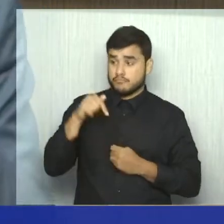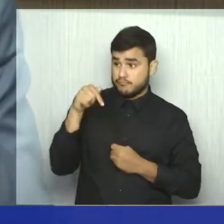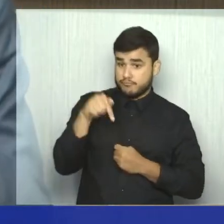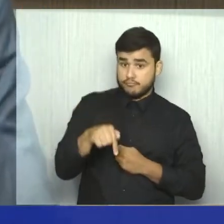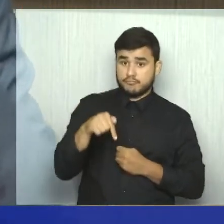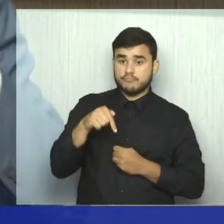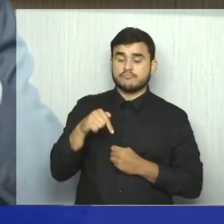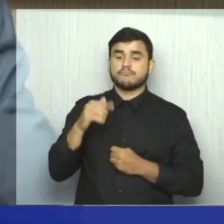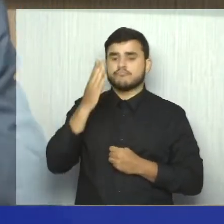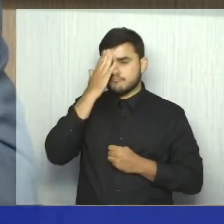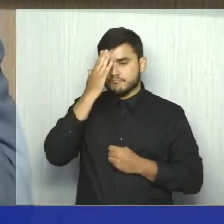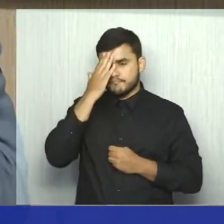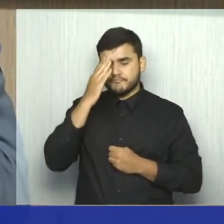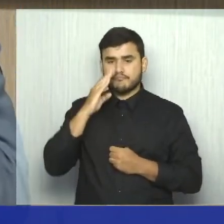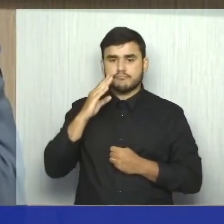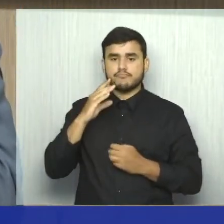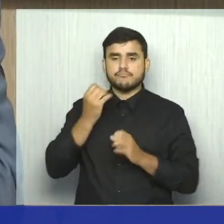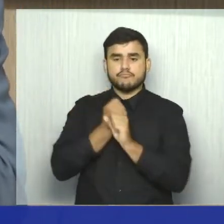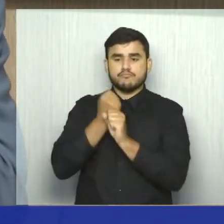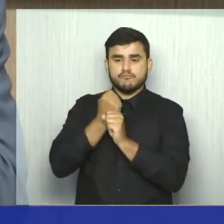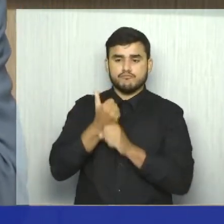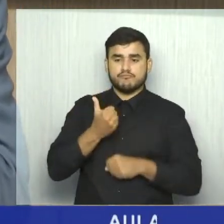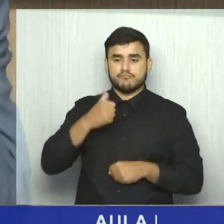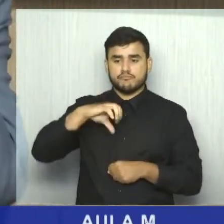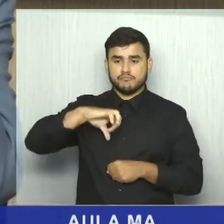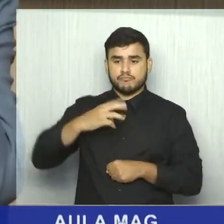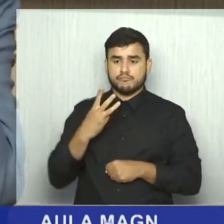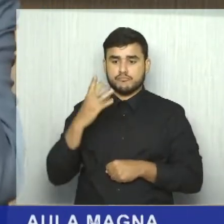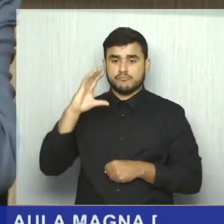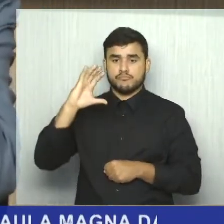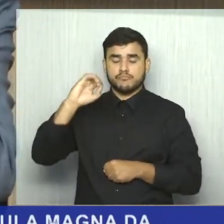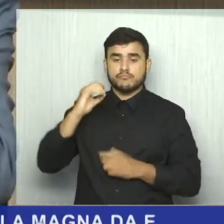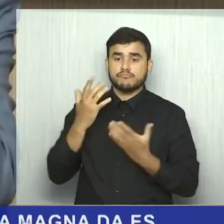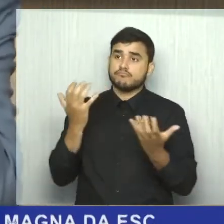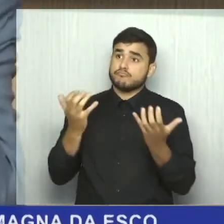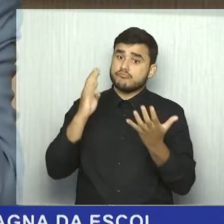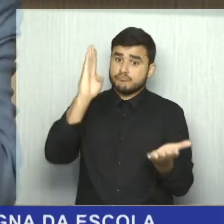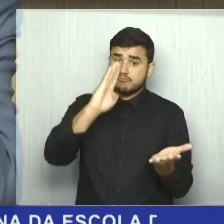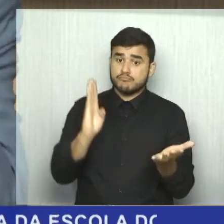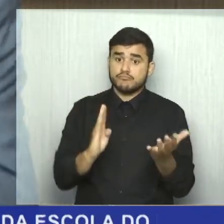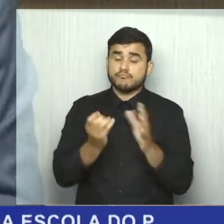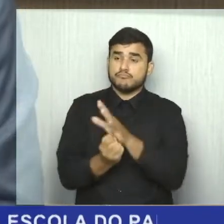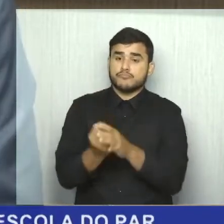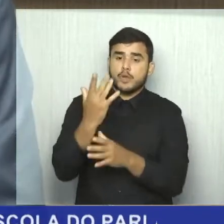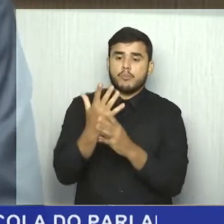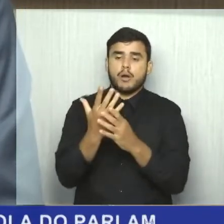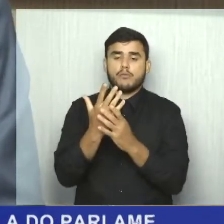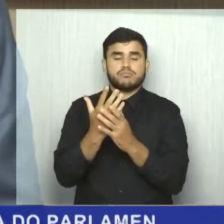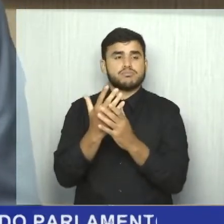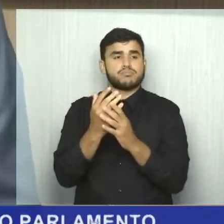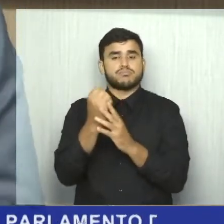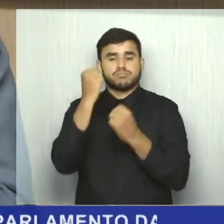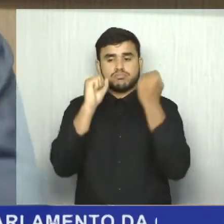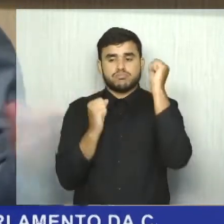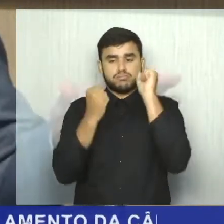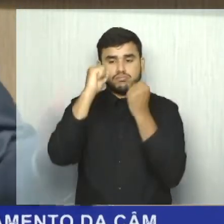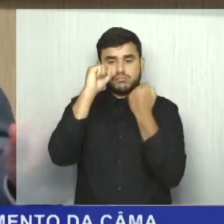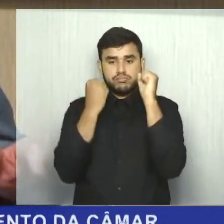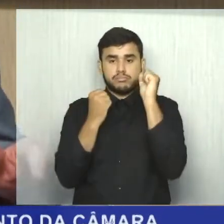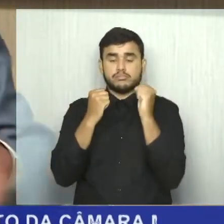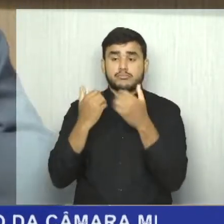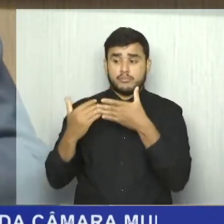organizou, a partir da Revolução de 30, a ideia de um Brasil industrial, moderno, nós éramos